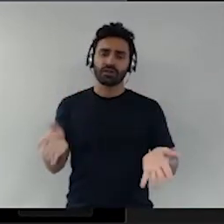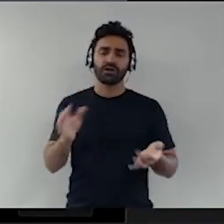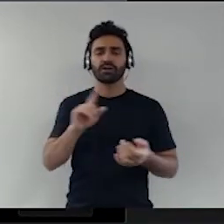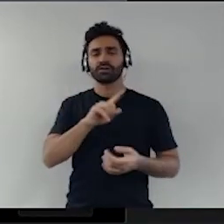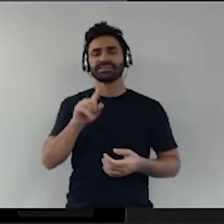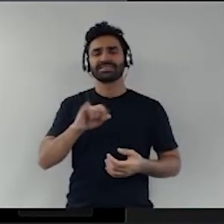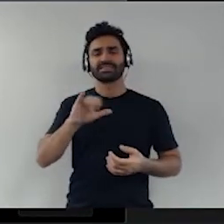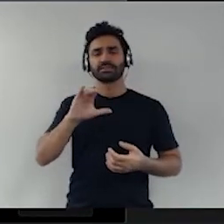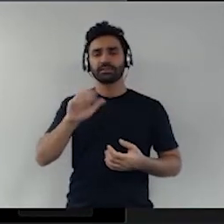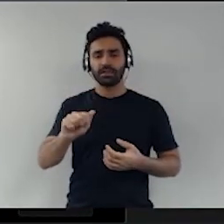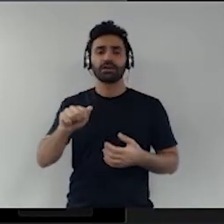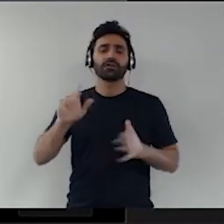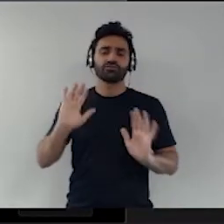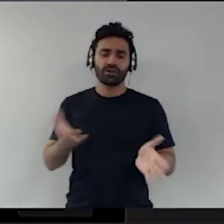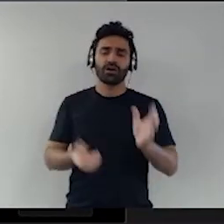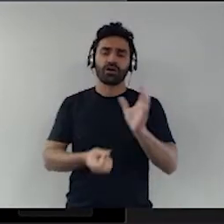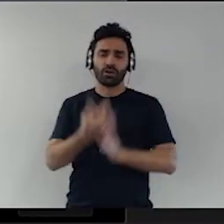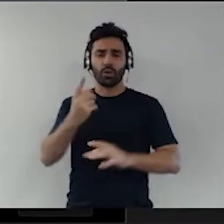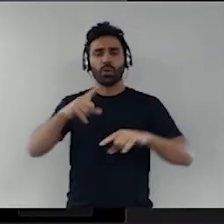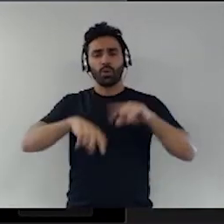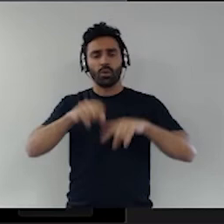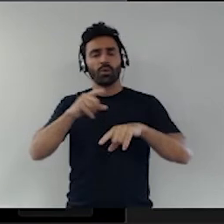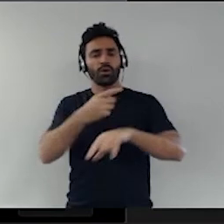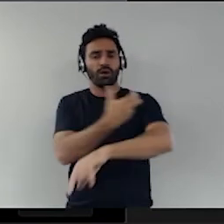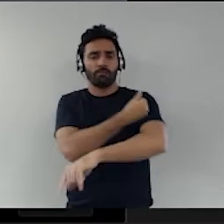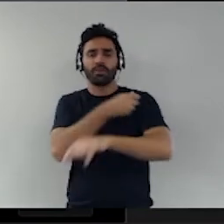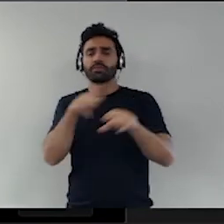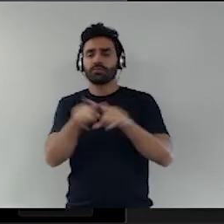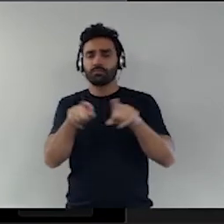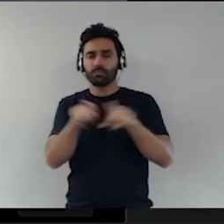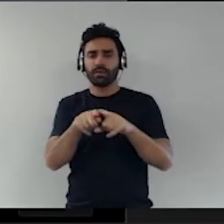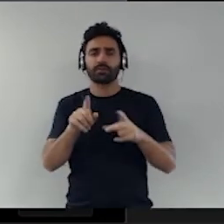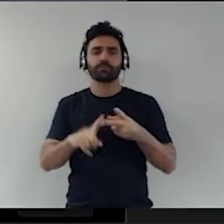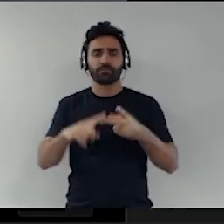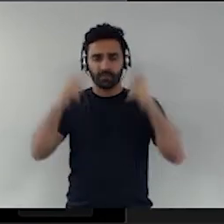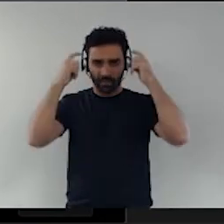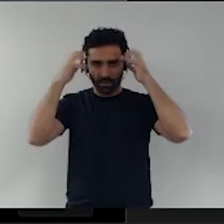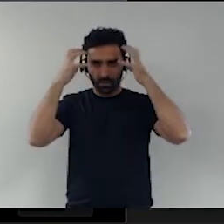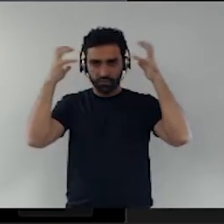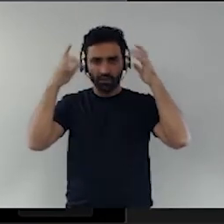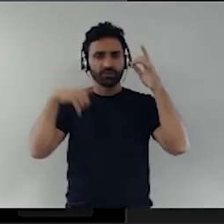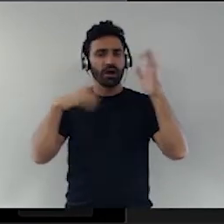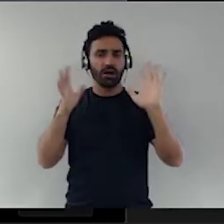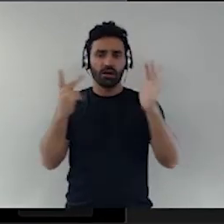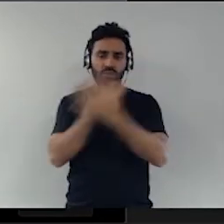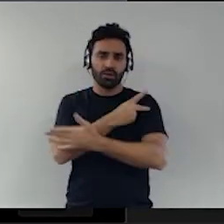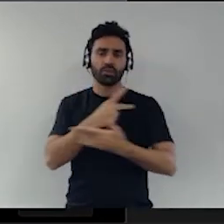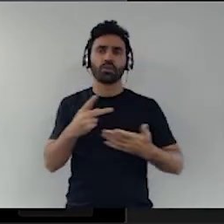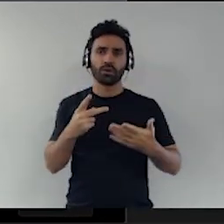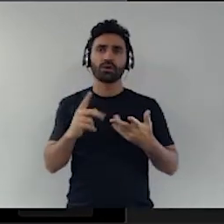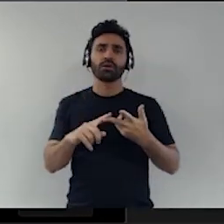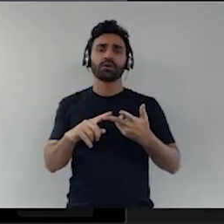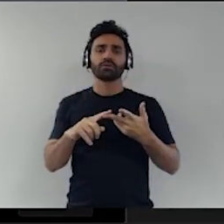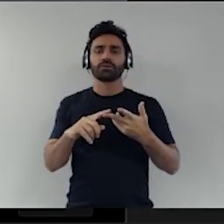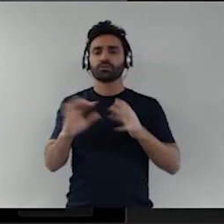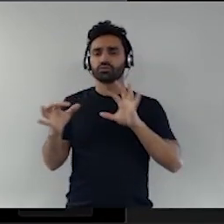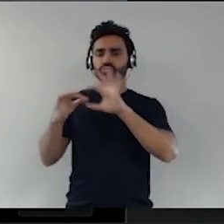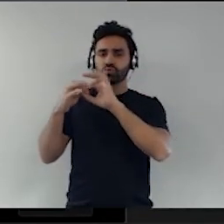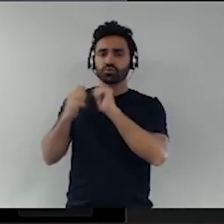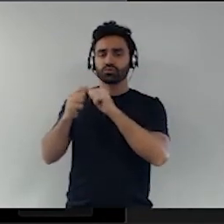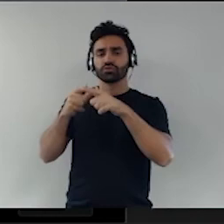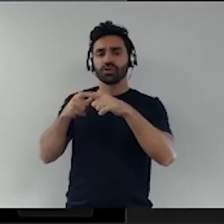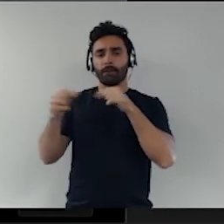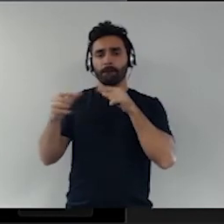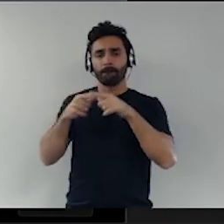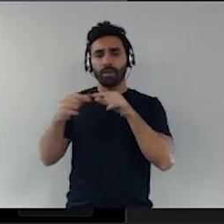durante a síndrome aqui que o Anderson falou, com microcefalia, kits com devices próprios, com o Japão, com empresas, com